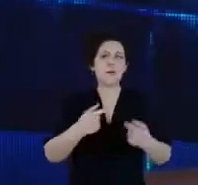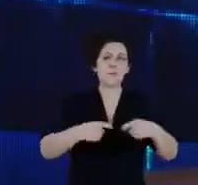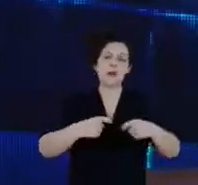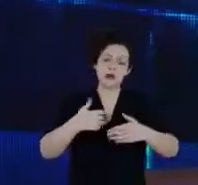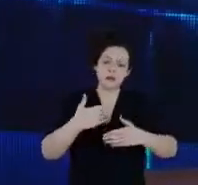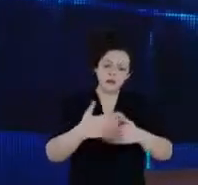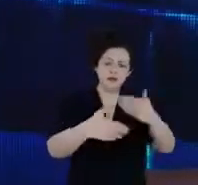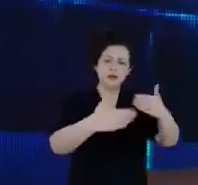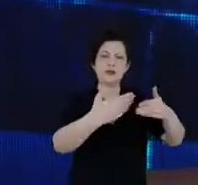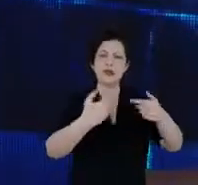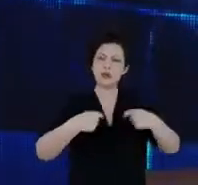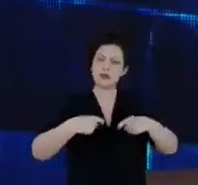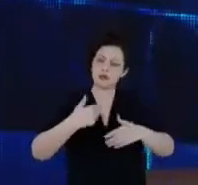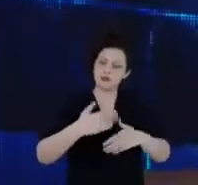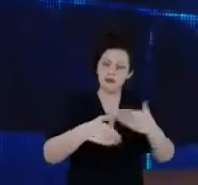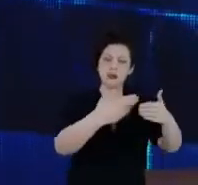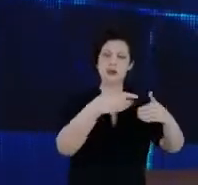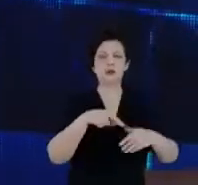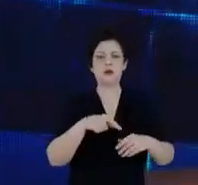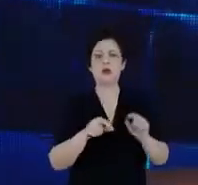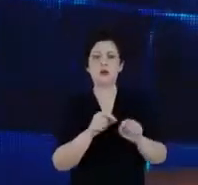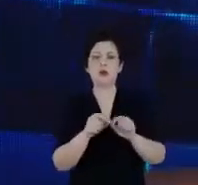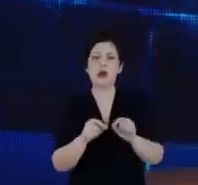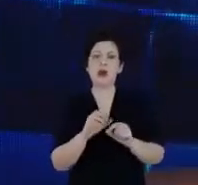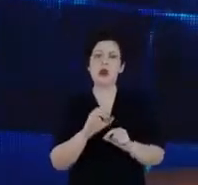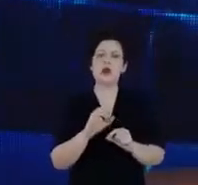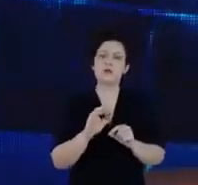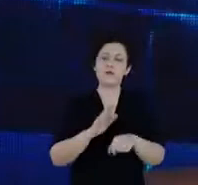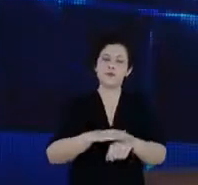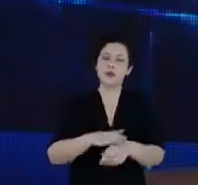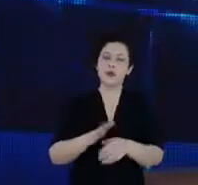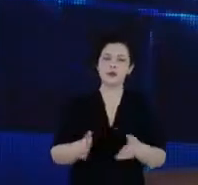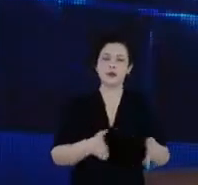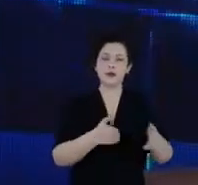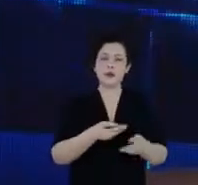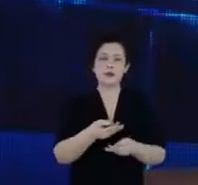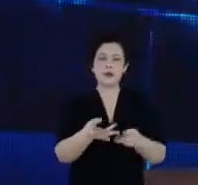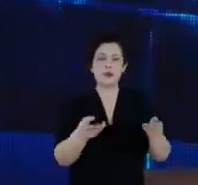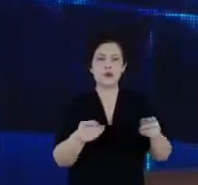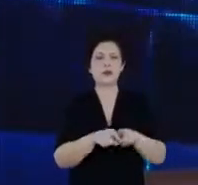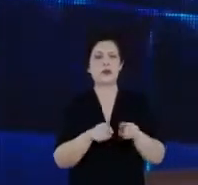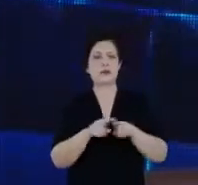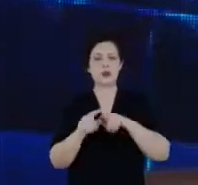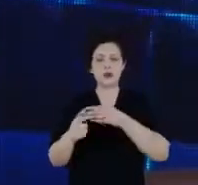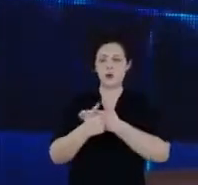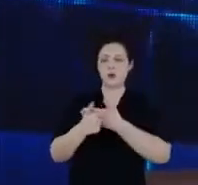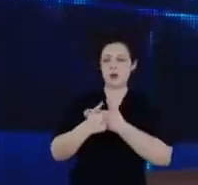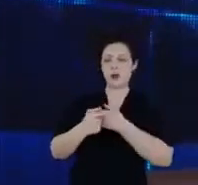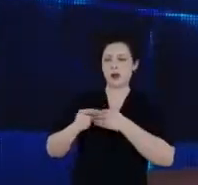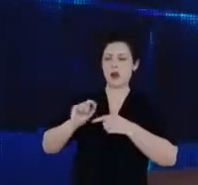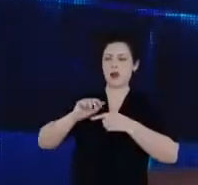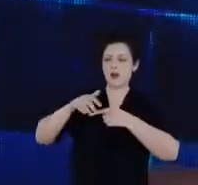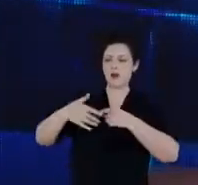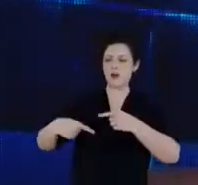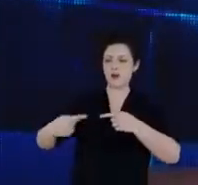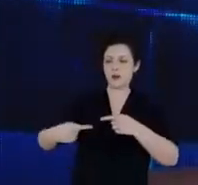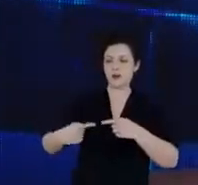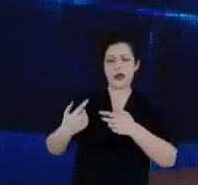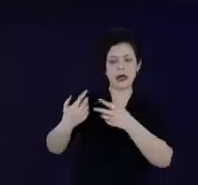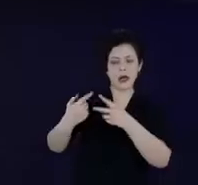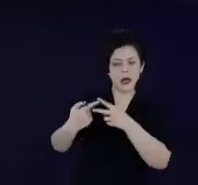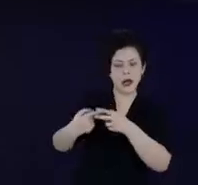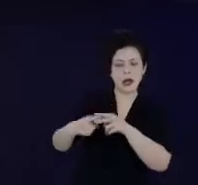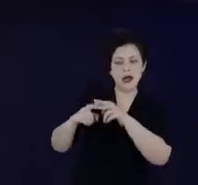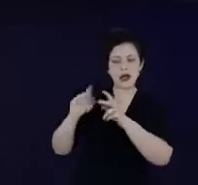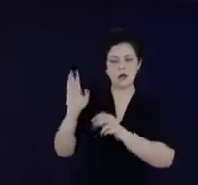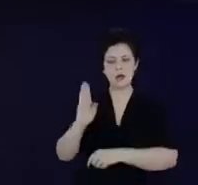nessas condições de operação do sistema. Então, a gente falou um pouco das fontes despacháveis, falou do papel das hídricas, que a gente poderia rever dentro do Brasil,